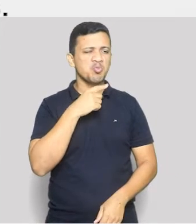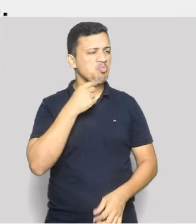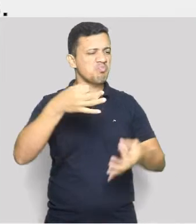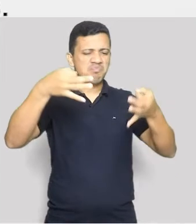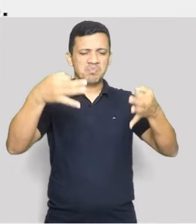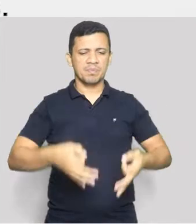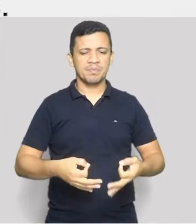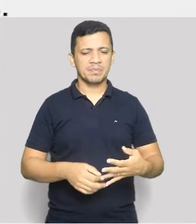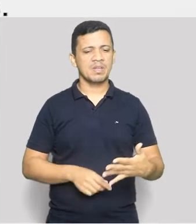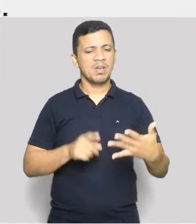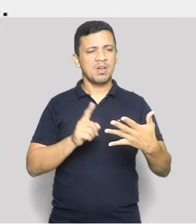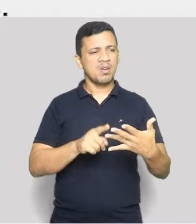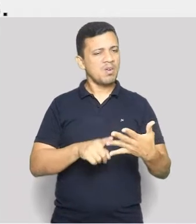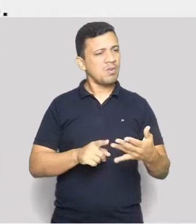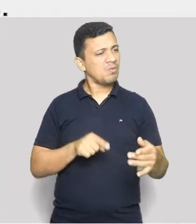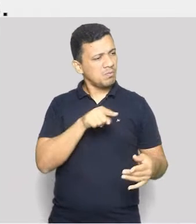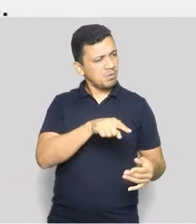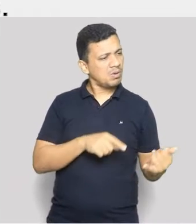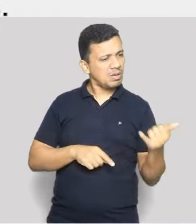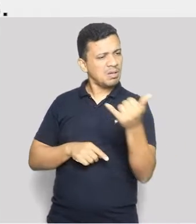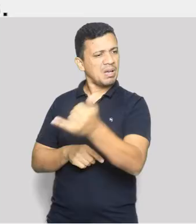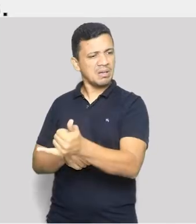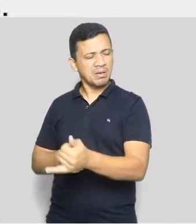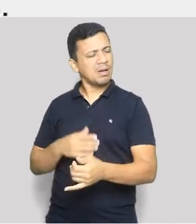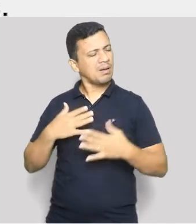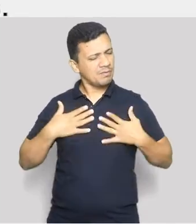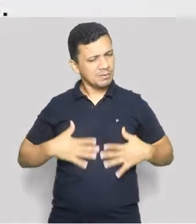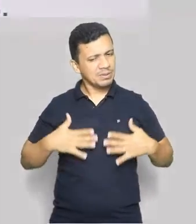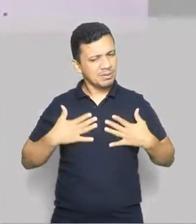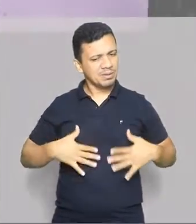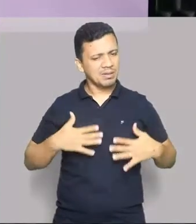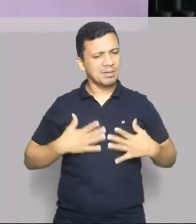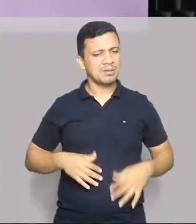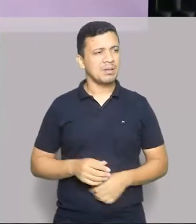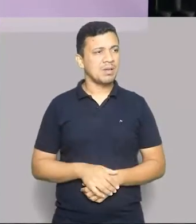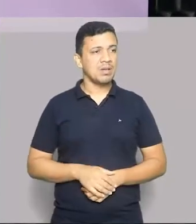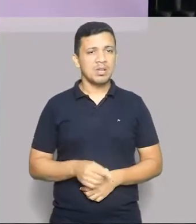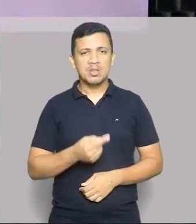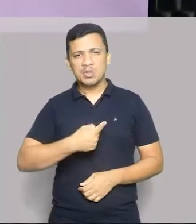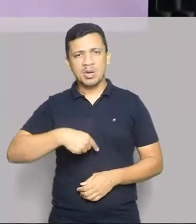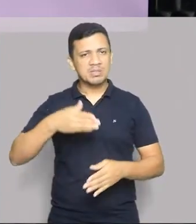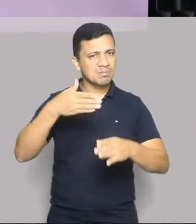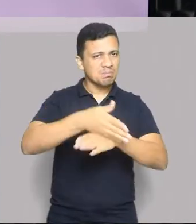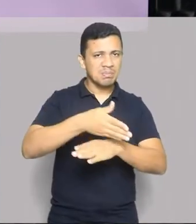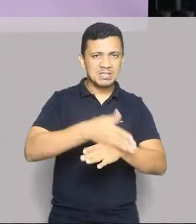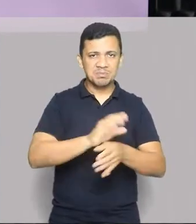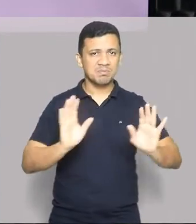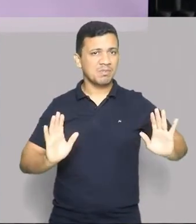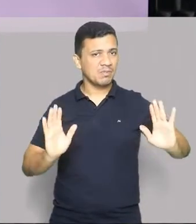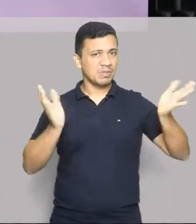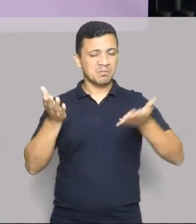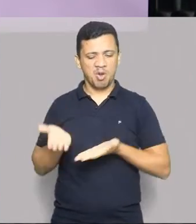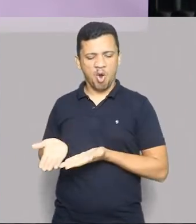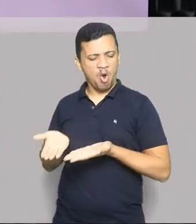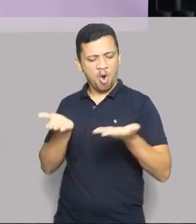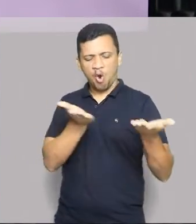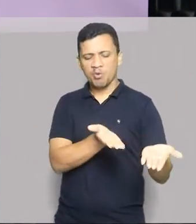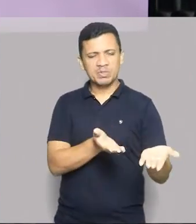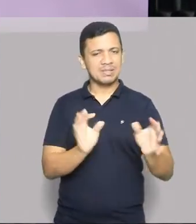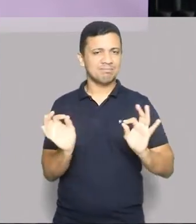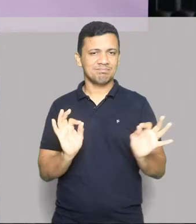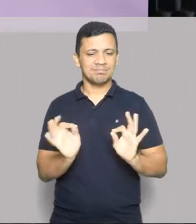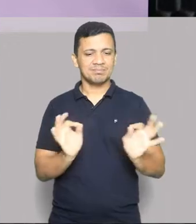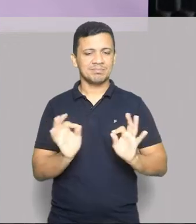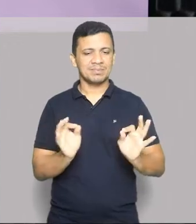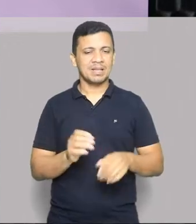fique tranquilo. E a letra E diz, nós não participamos da festa, porque não fomos convidados.